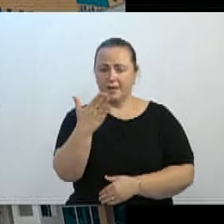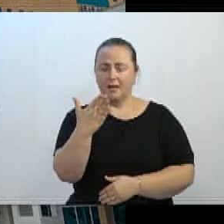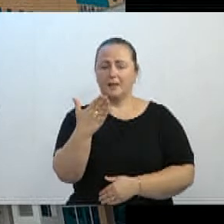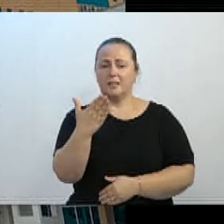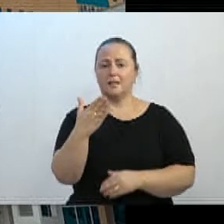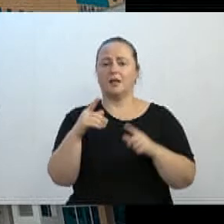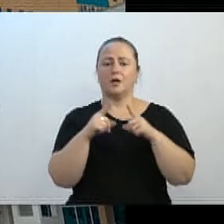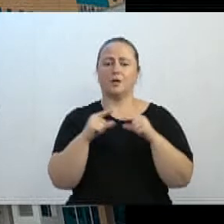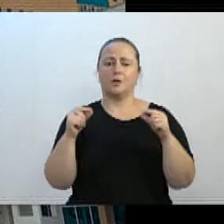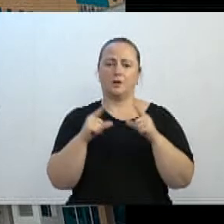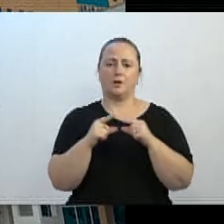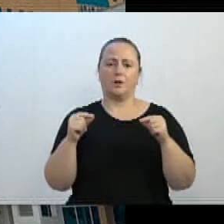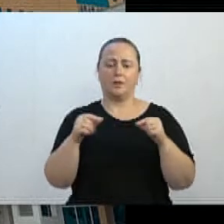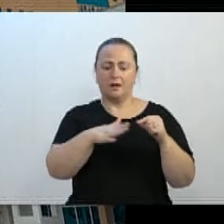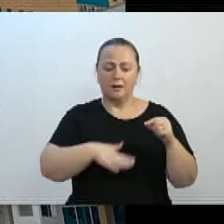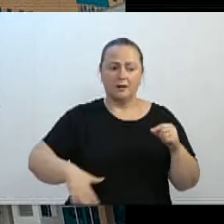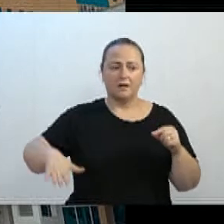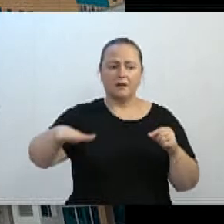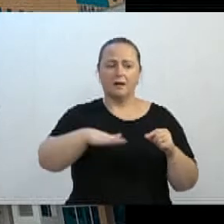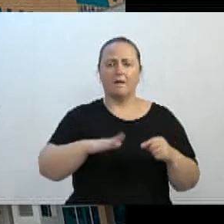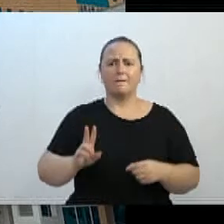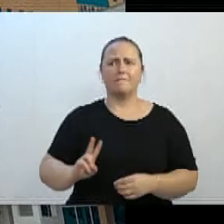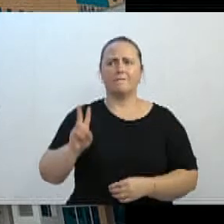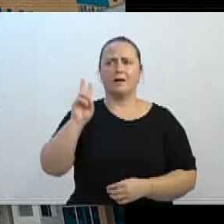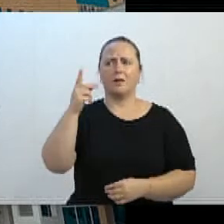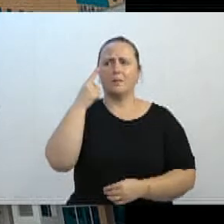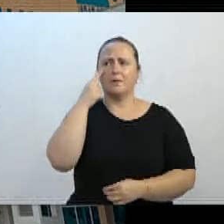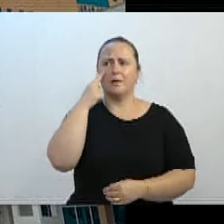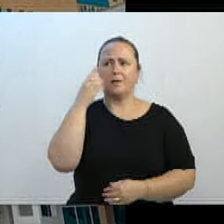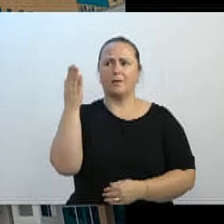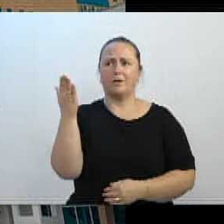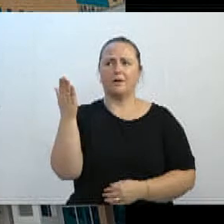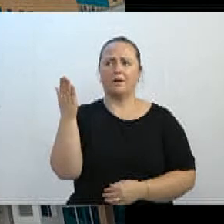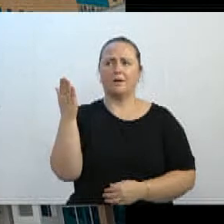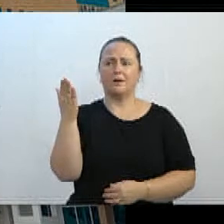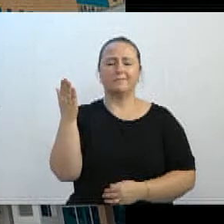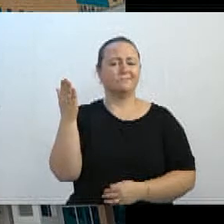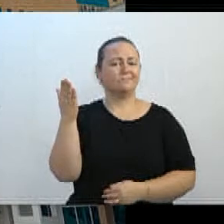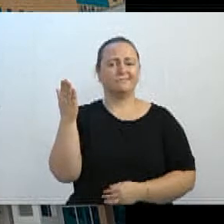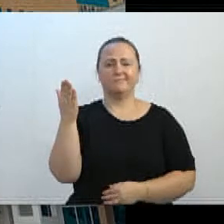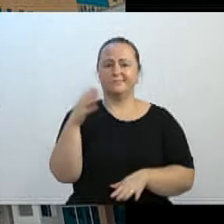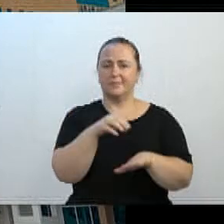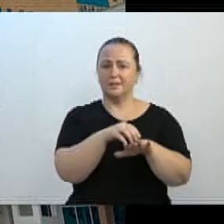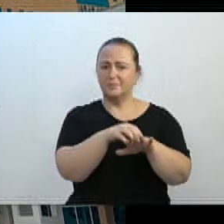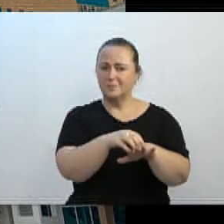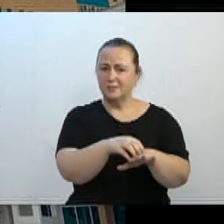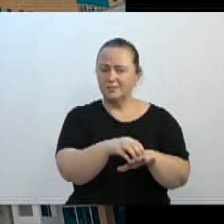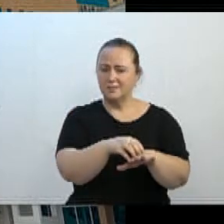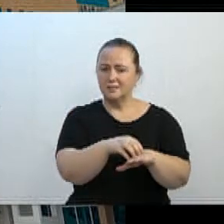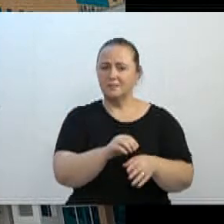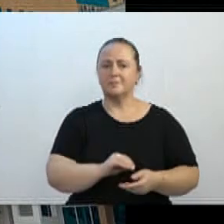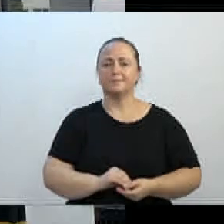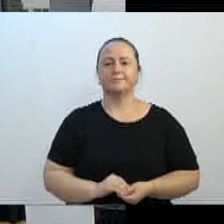região muito valorizada. Olha só o aspecto que a gente tem numa cidade que se diz turística. Próxima imagem, Ari.